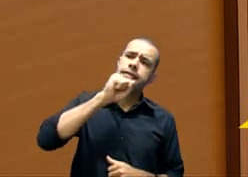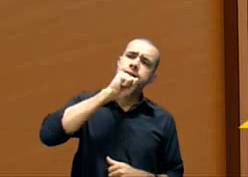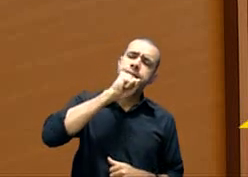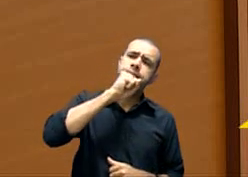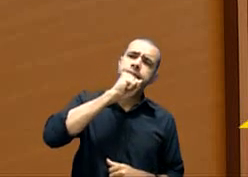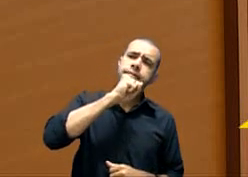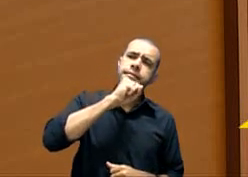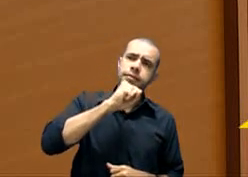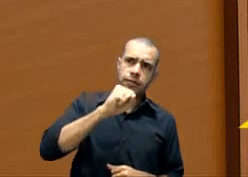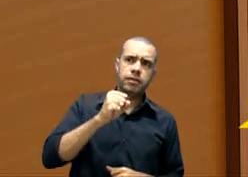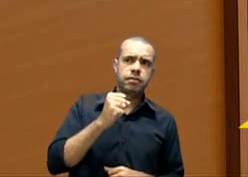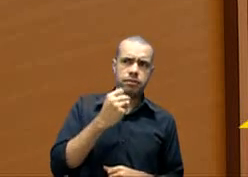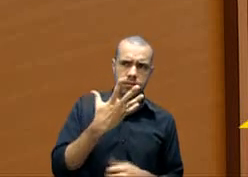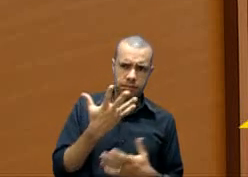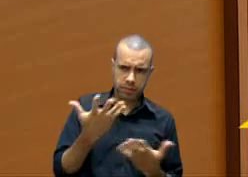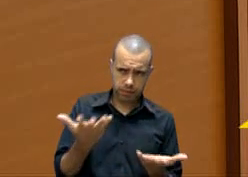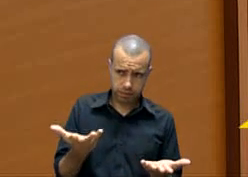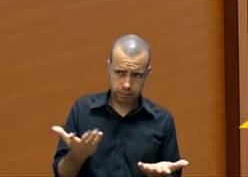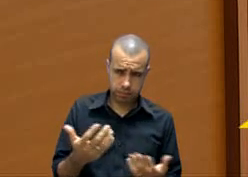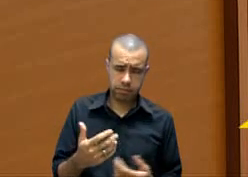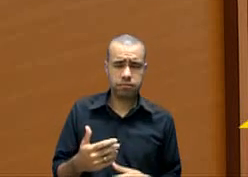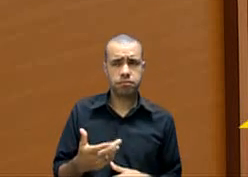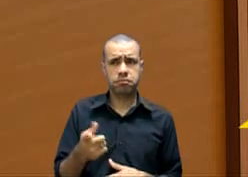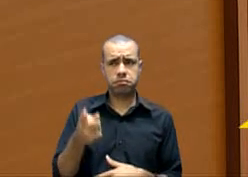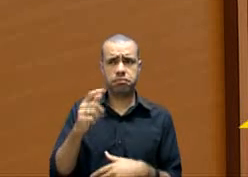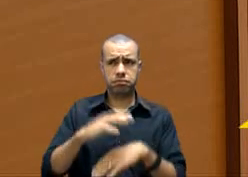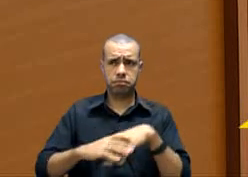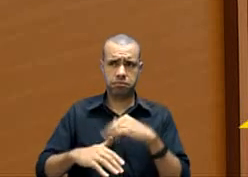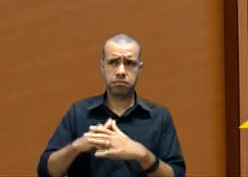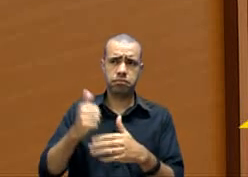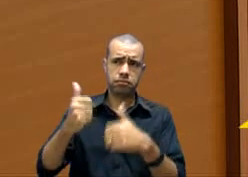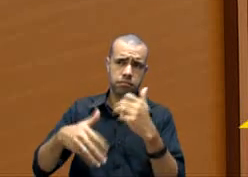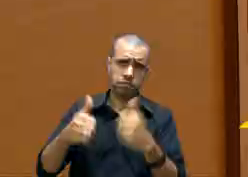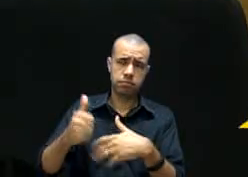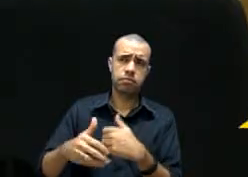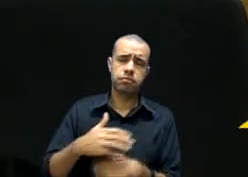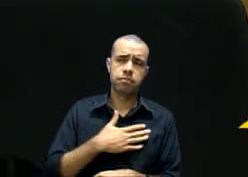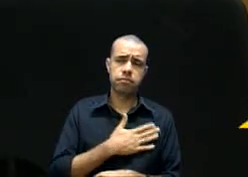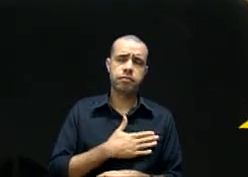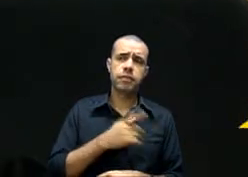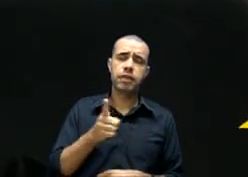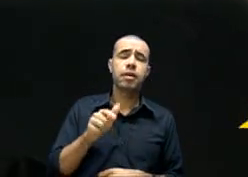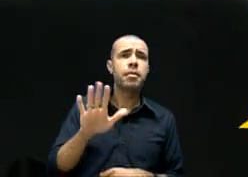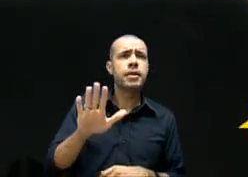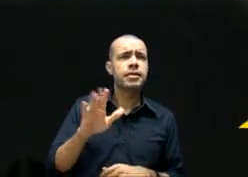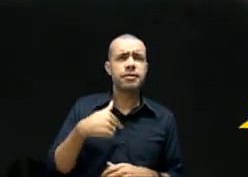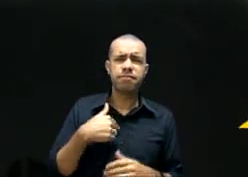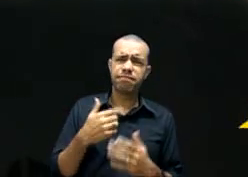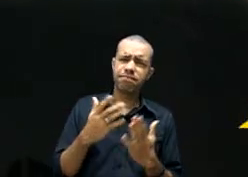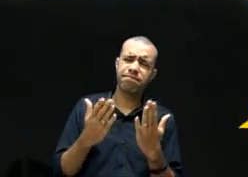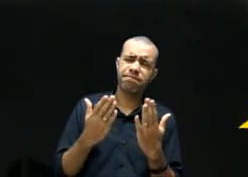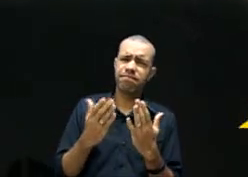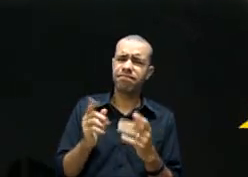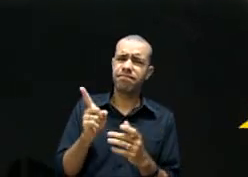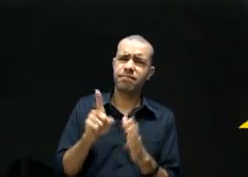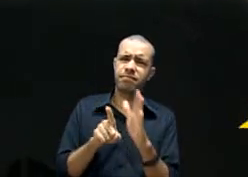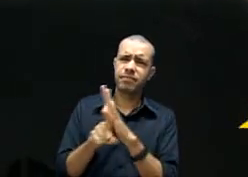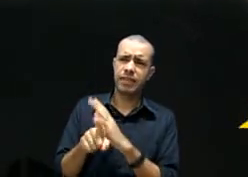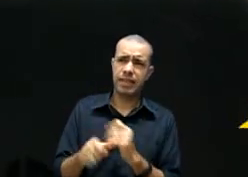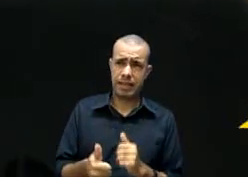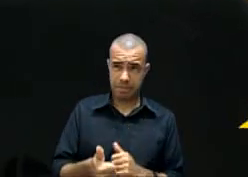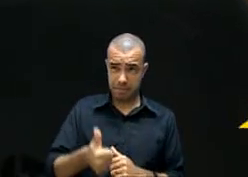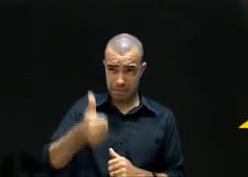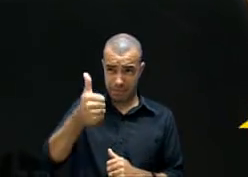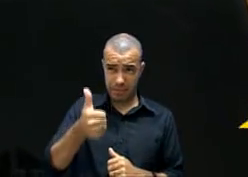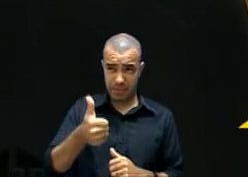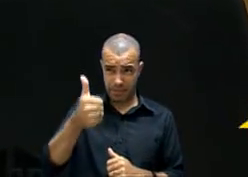fico feliz de saber nesse particular, mas a minha dúvida era o seguinte: não seria melhor acatar e ela